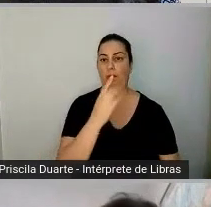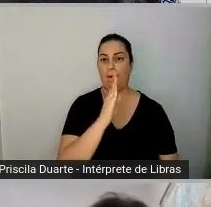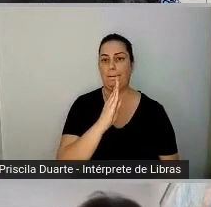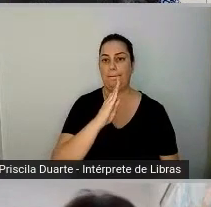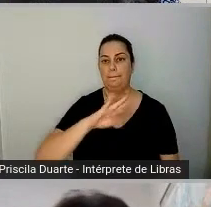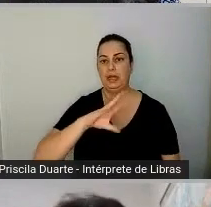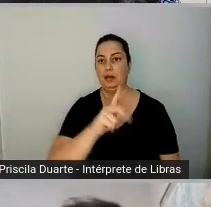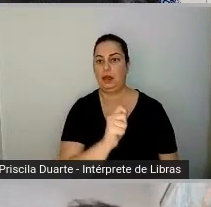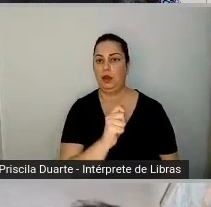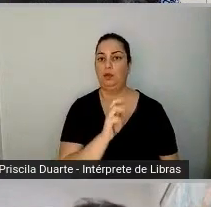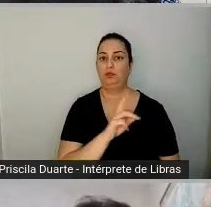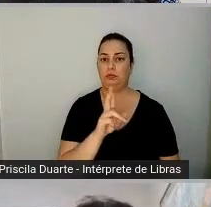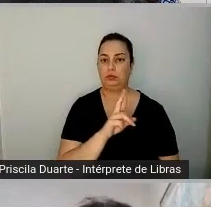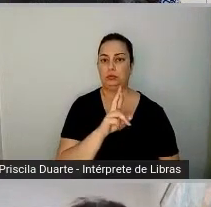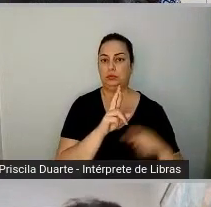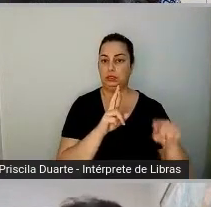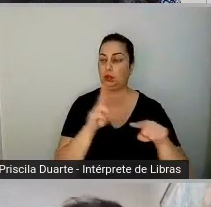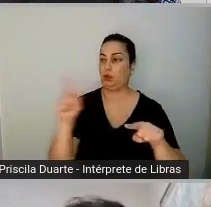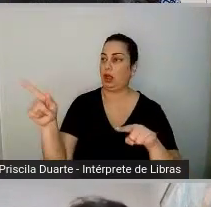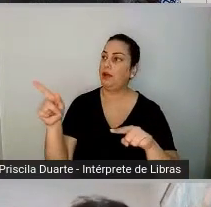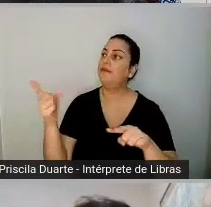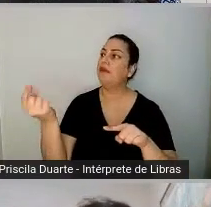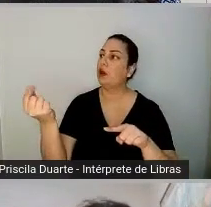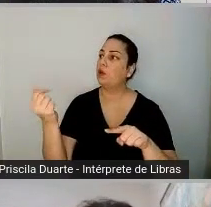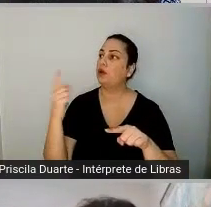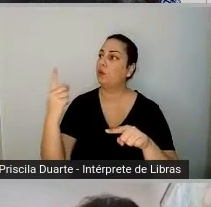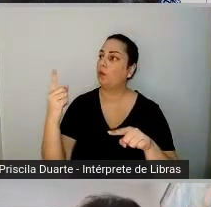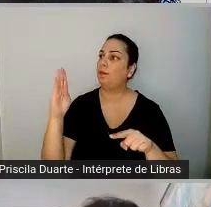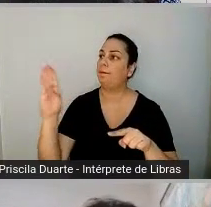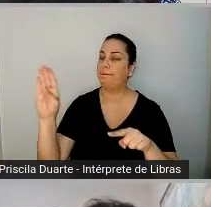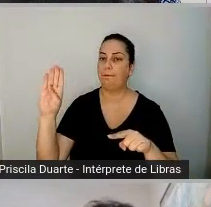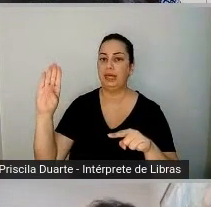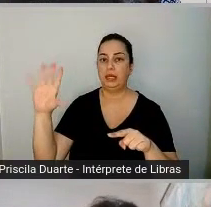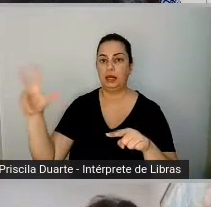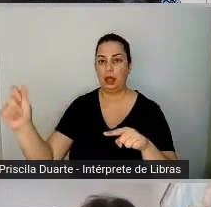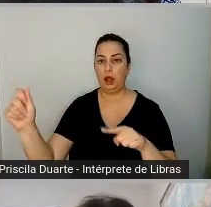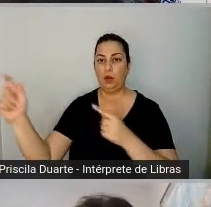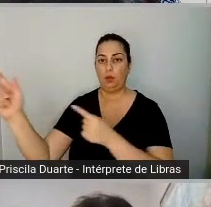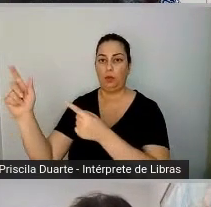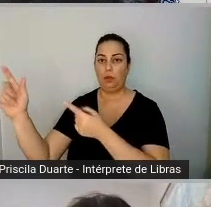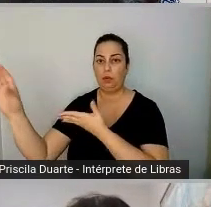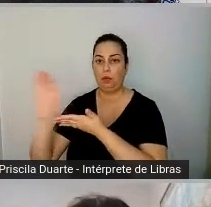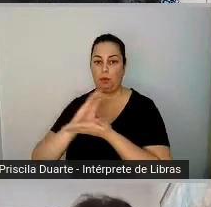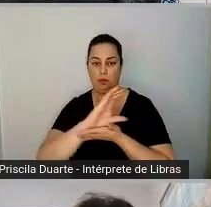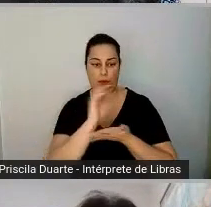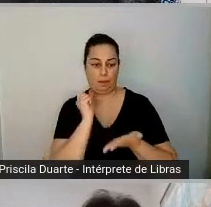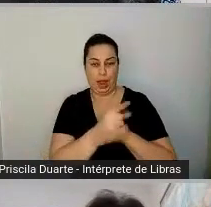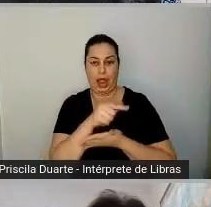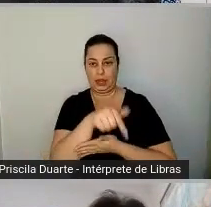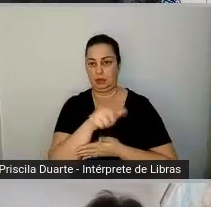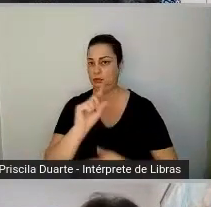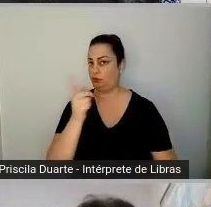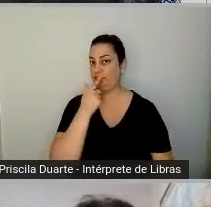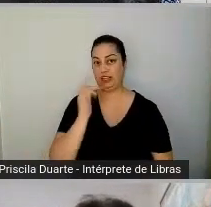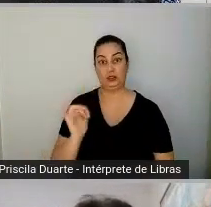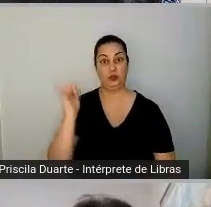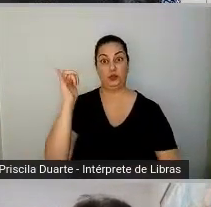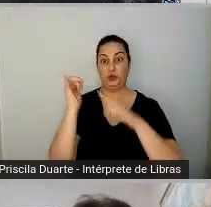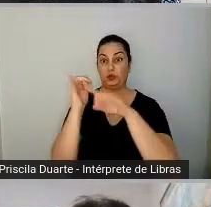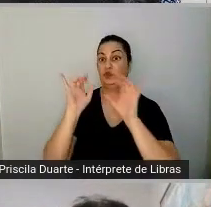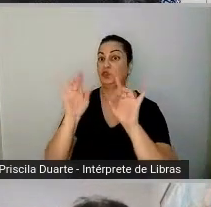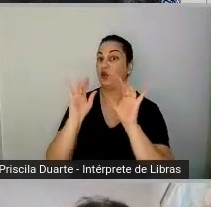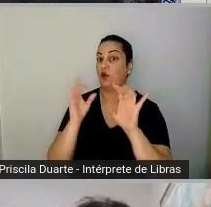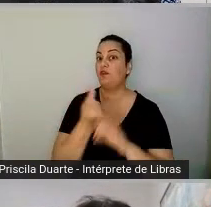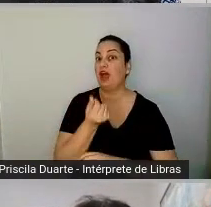aquele 1 bilhão de reais que está vencendo. Não estou falando dos juros, estou falando só do principal, né? E aí eles